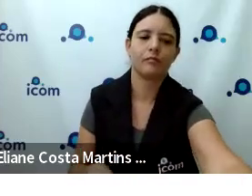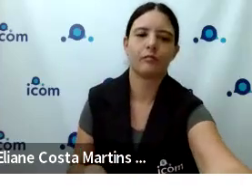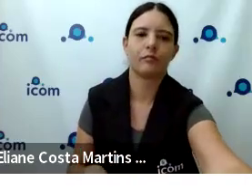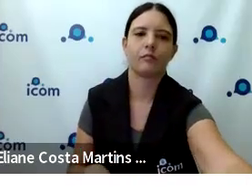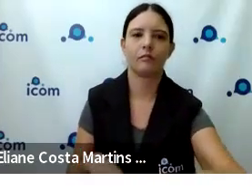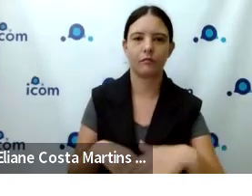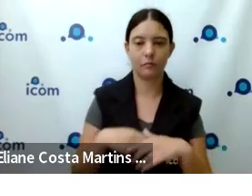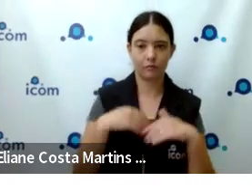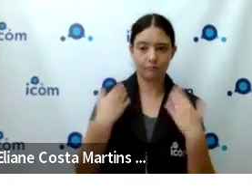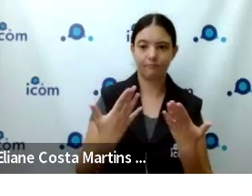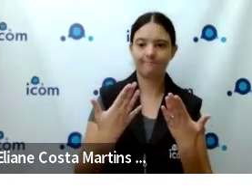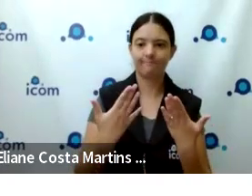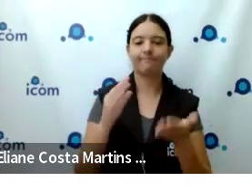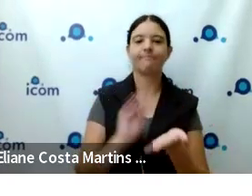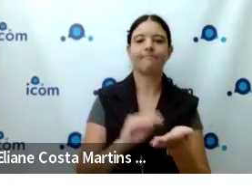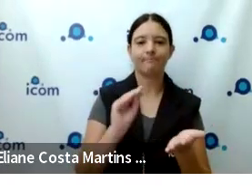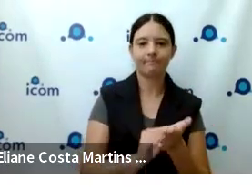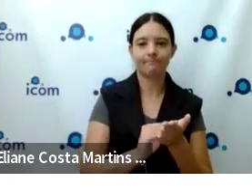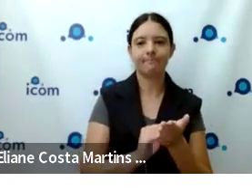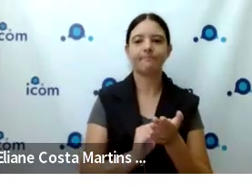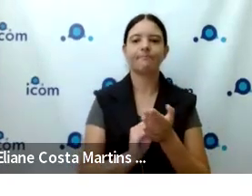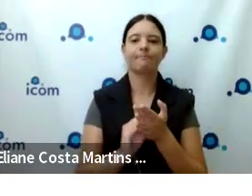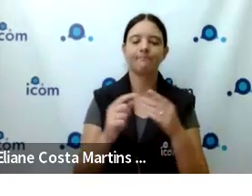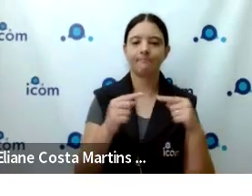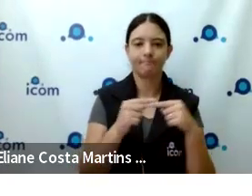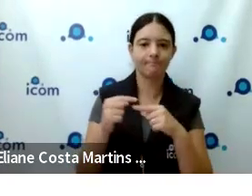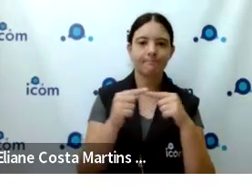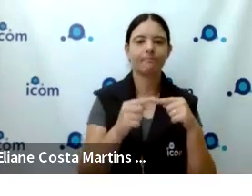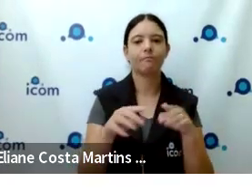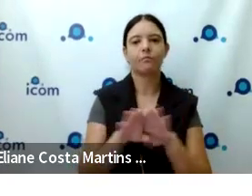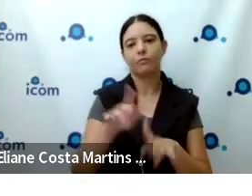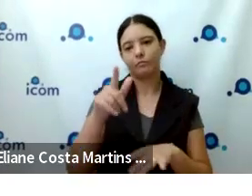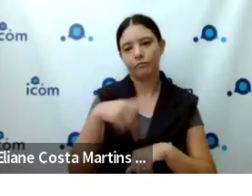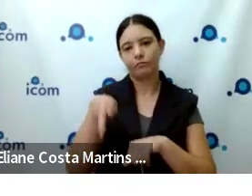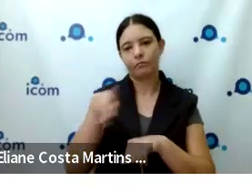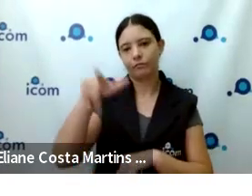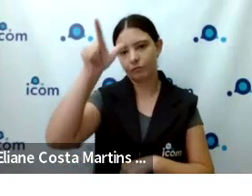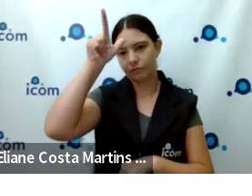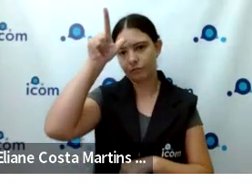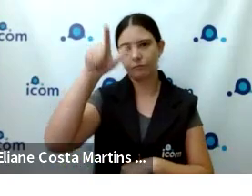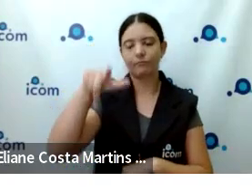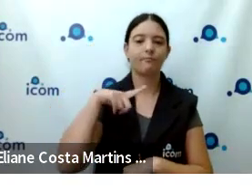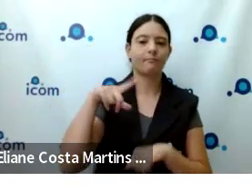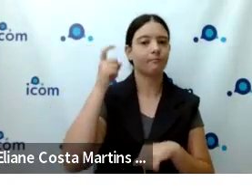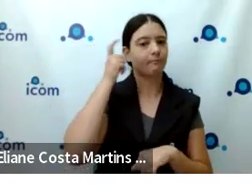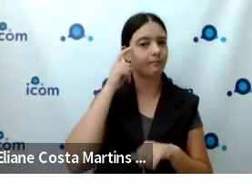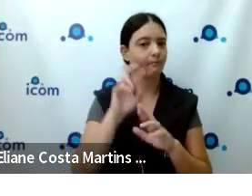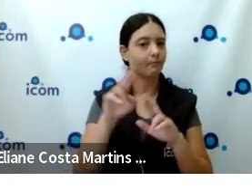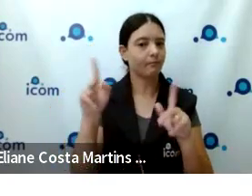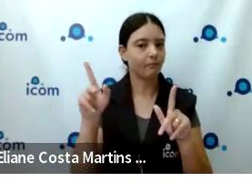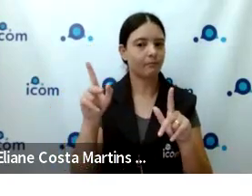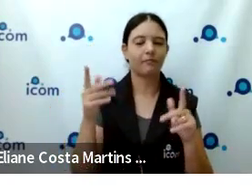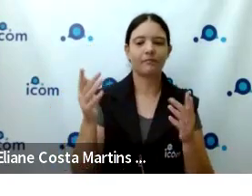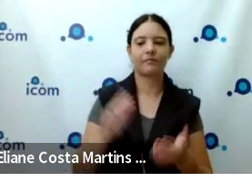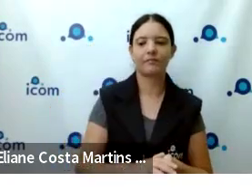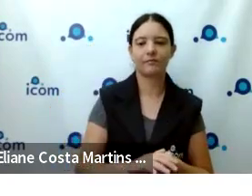muita falta de sinergia e de economicidade. E a Alemanha já traz aqui um paradigma bem diferente. Eu vou dar uns pitacos aqui